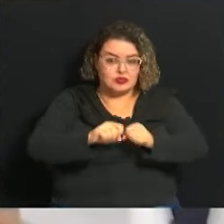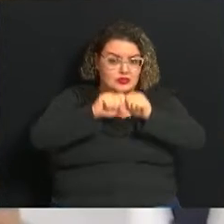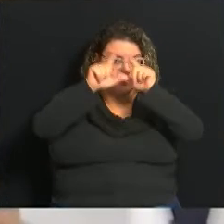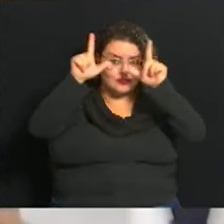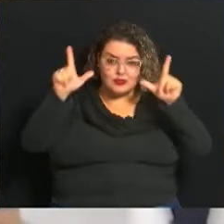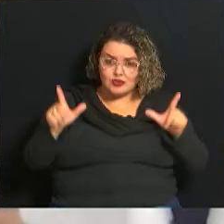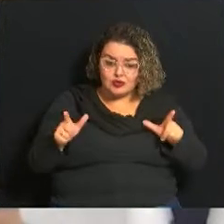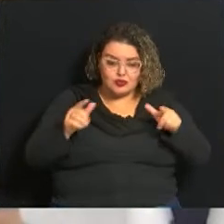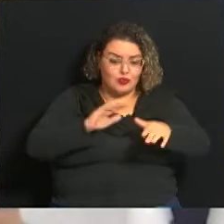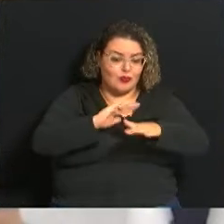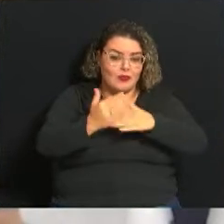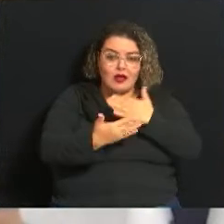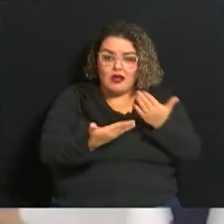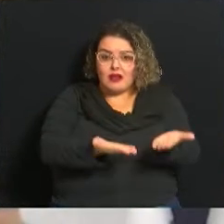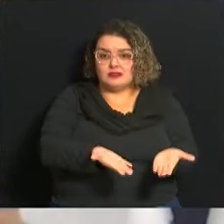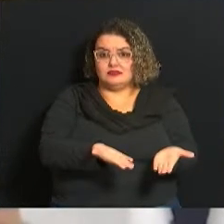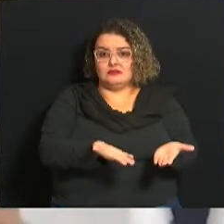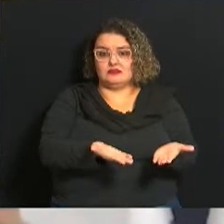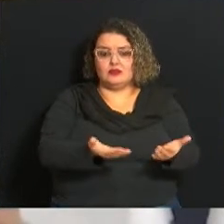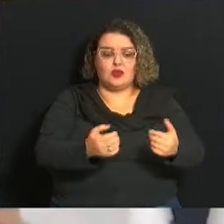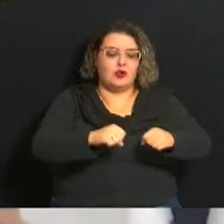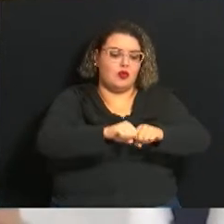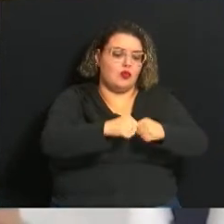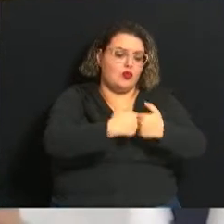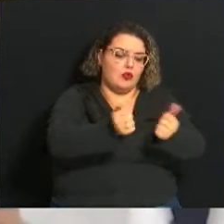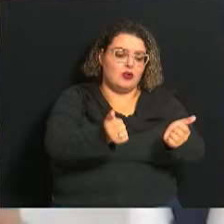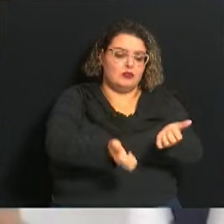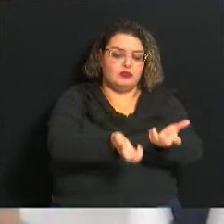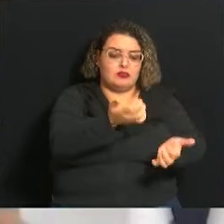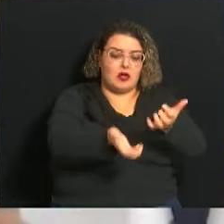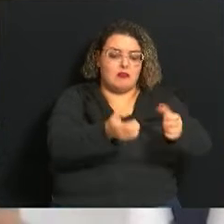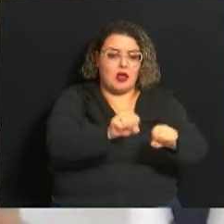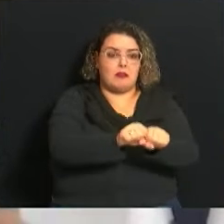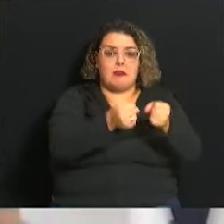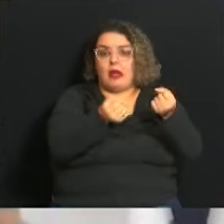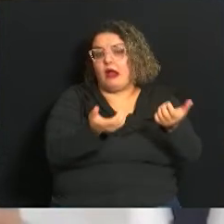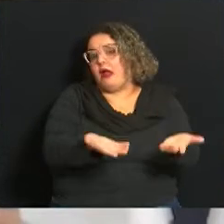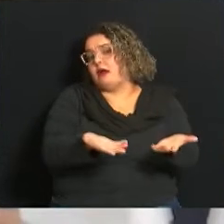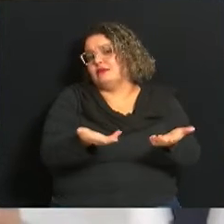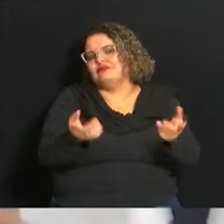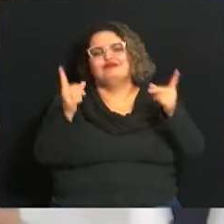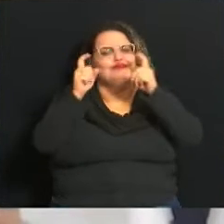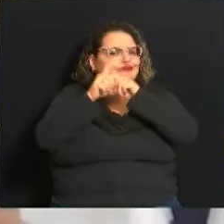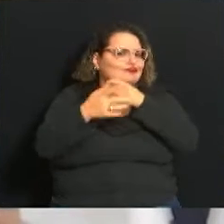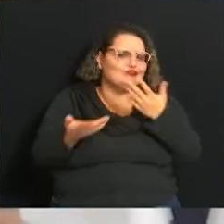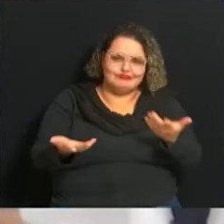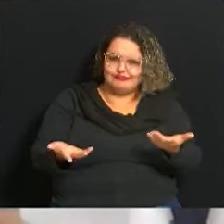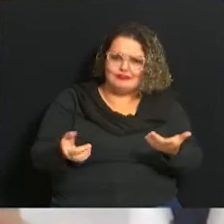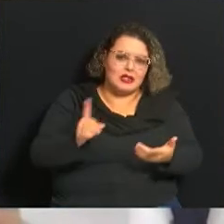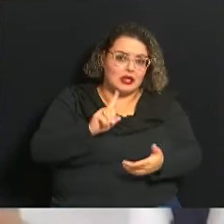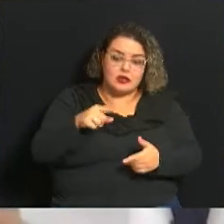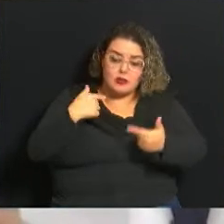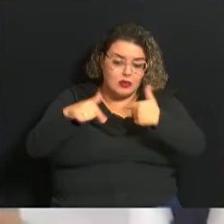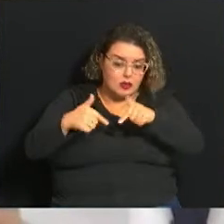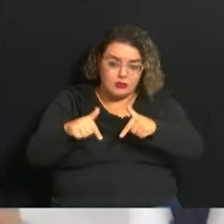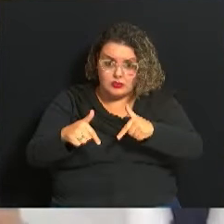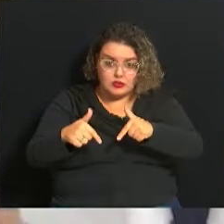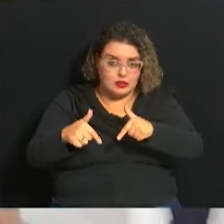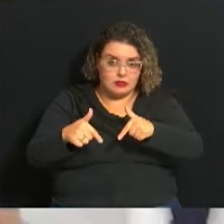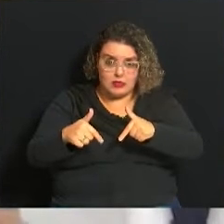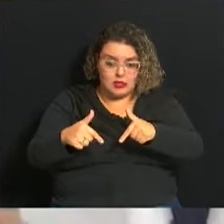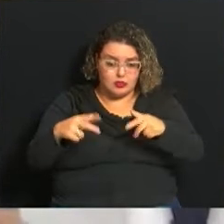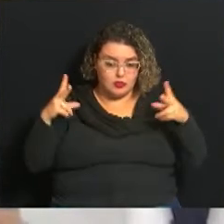no bairro. Então, o ônibus pega fogo, então é muito complicado isso. E não é o trabalhador que opera o ônibus o